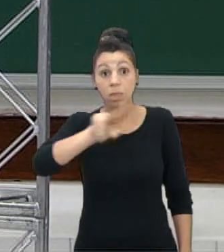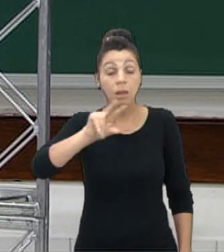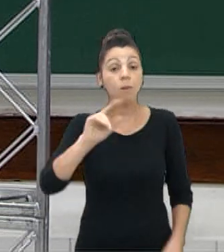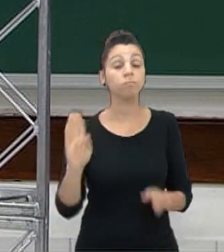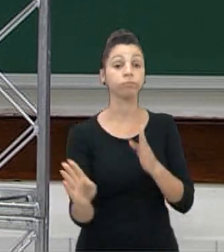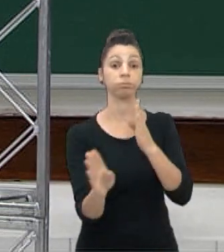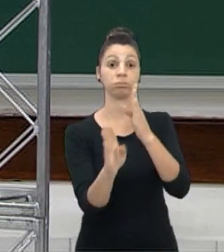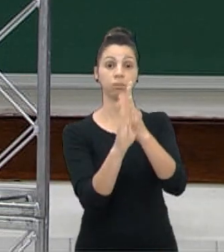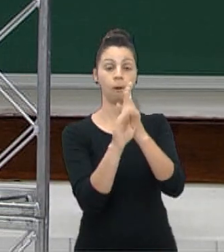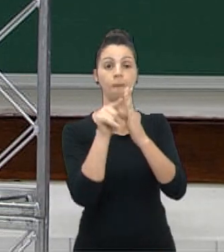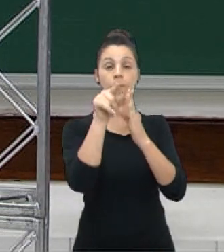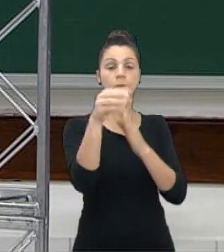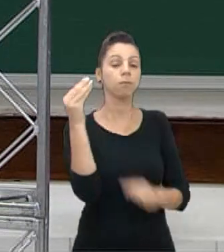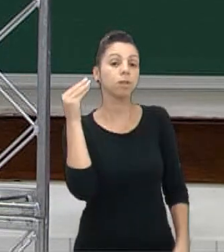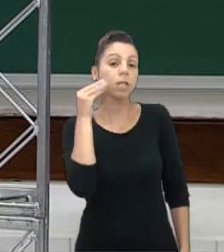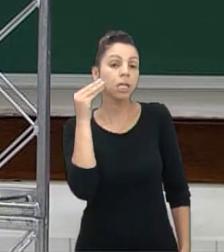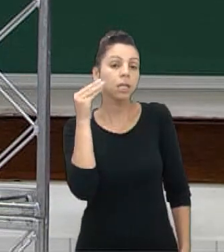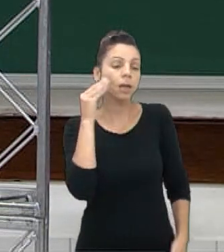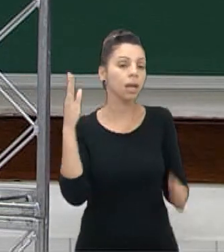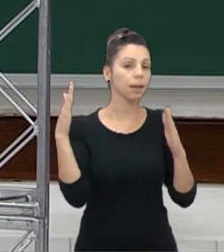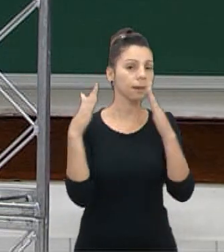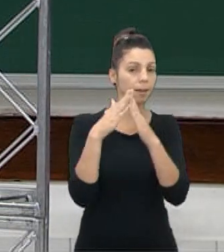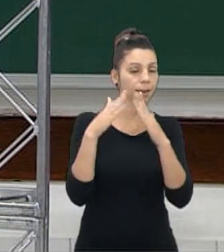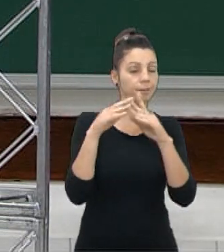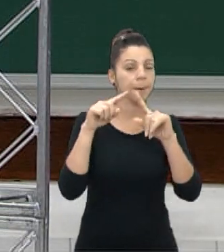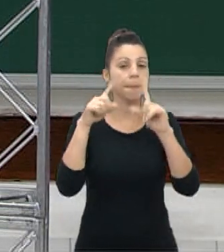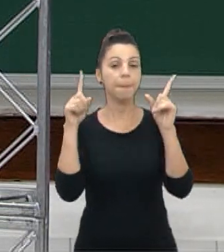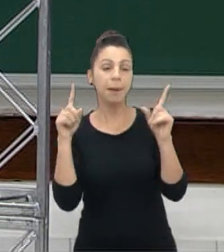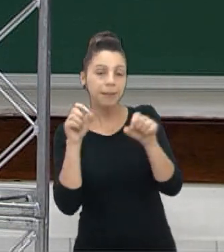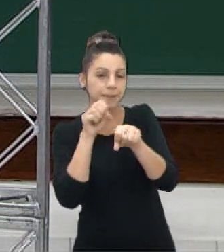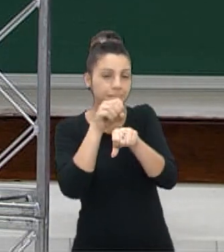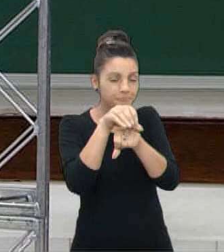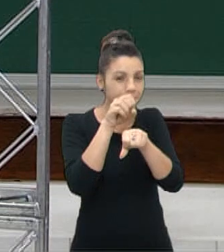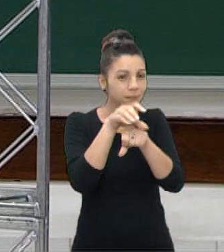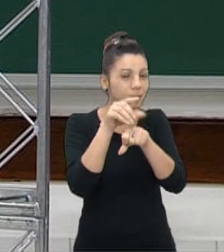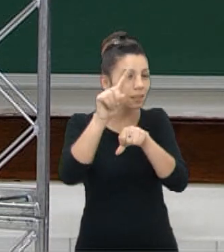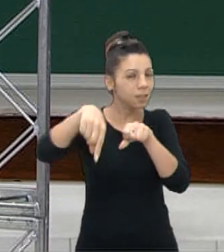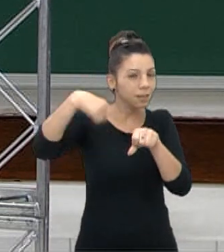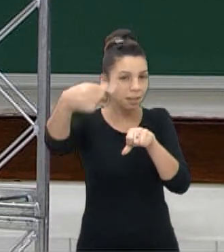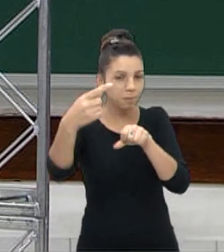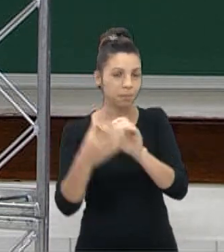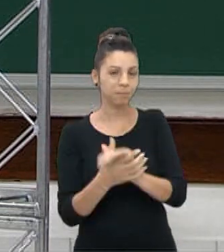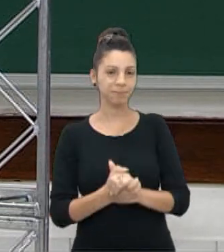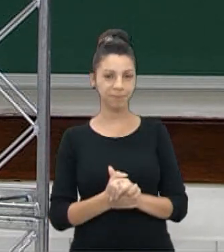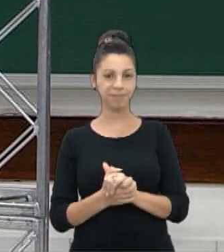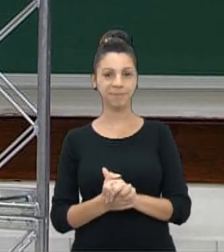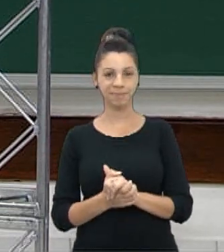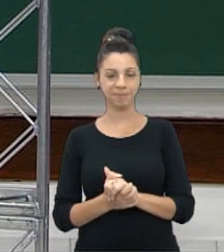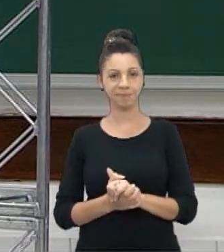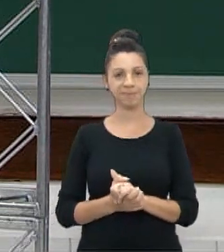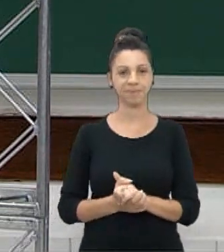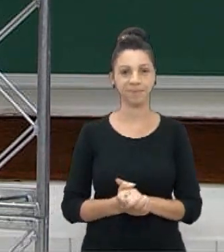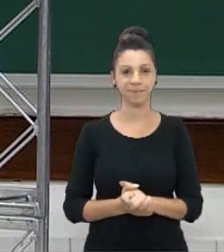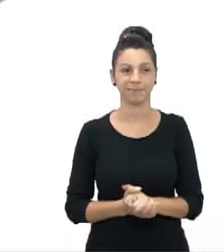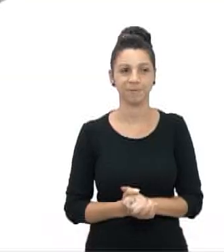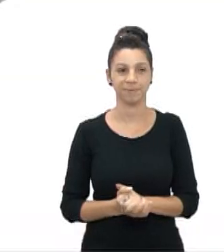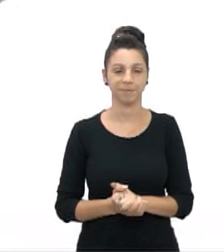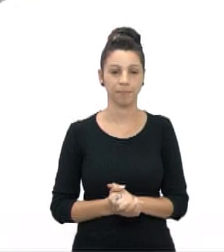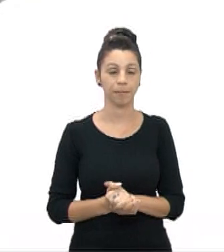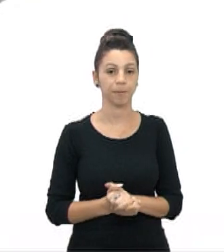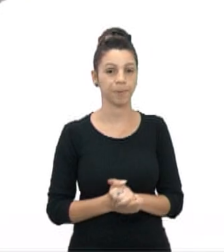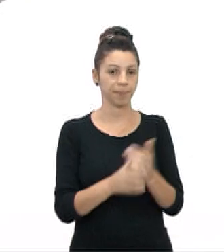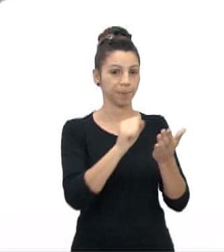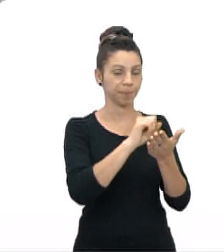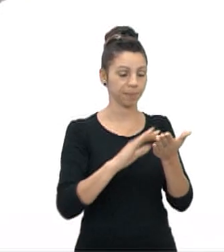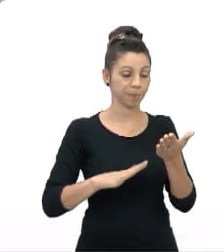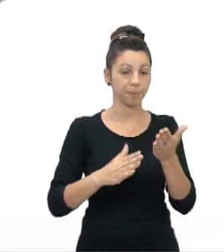farão, tá bom? Mas eu vou dar uma ajudinha depois, daqui a pouquinho. Bom, vamos lá. Olha o